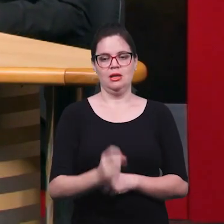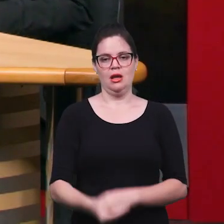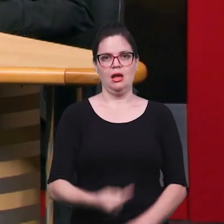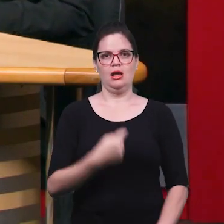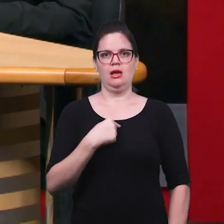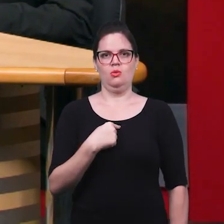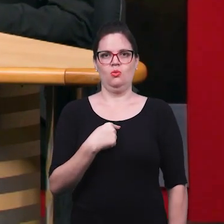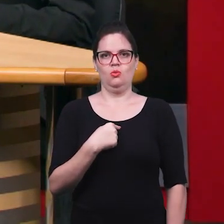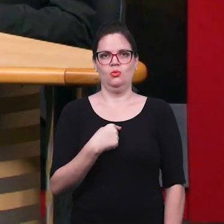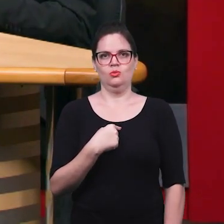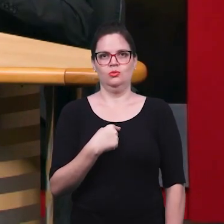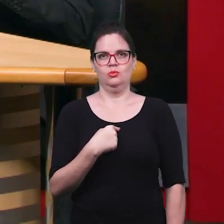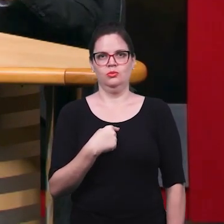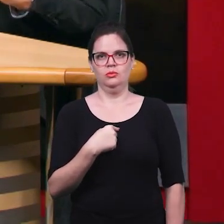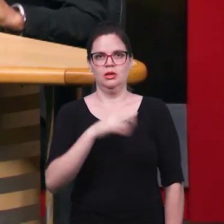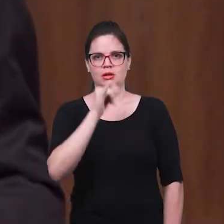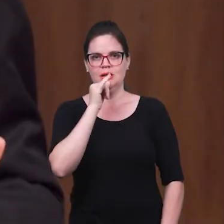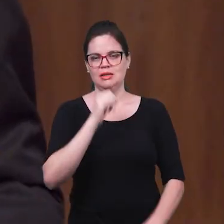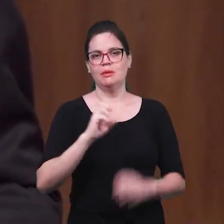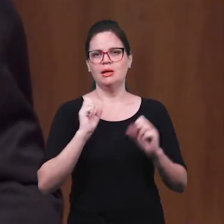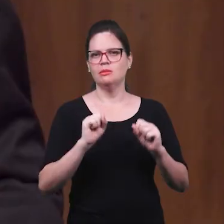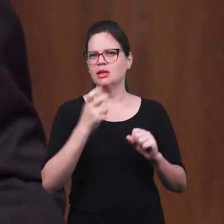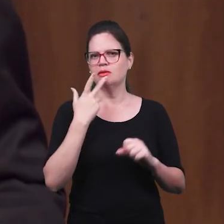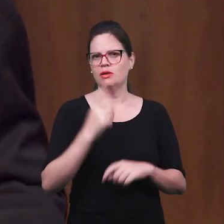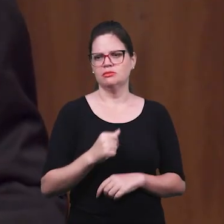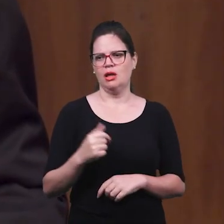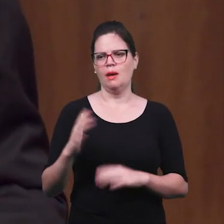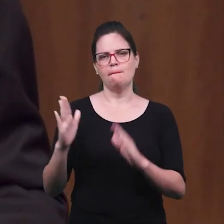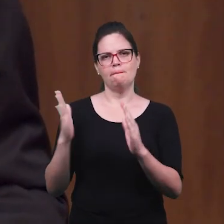ter dito assim, a minha casa vai servir ao Senhor.